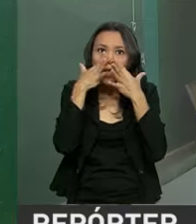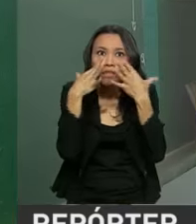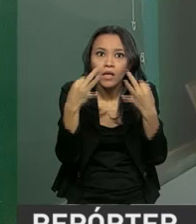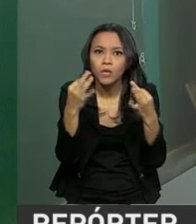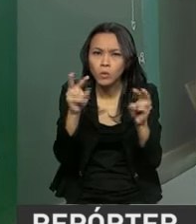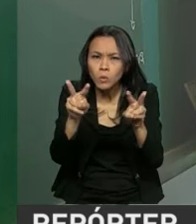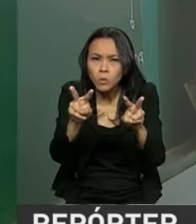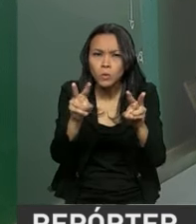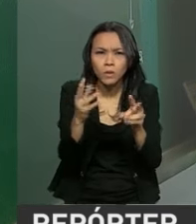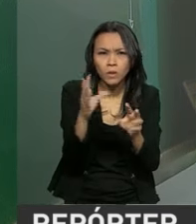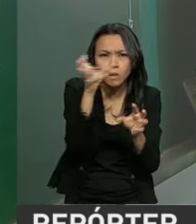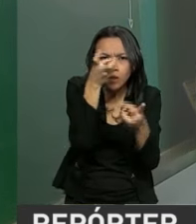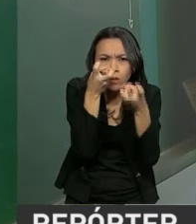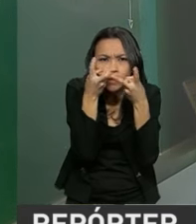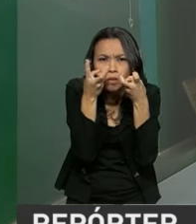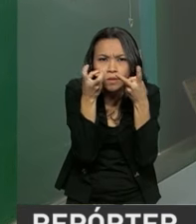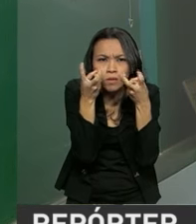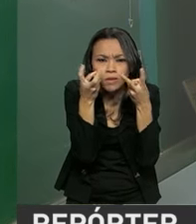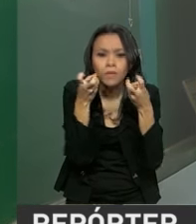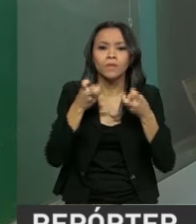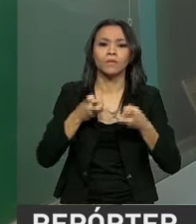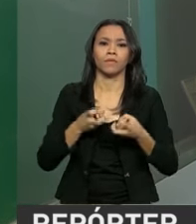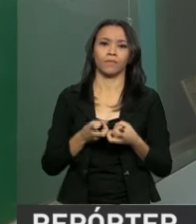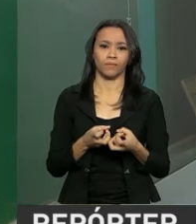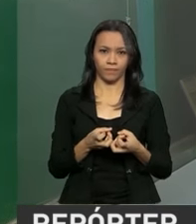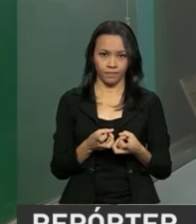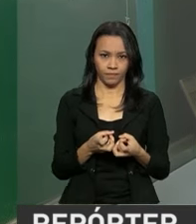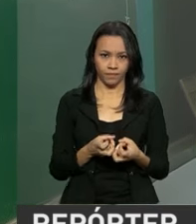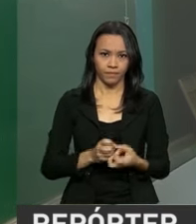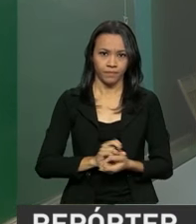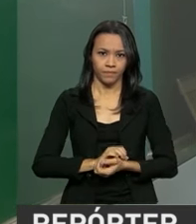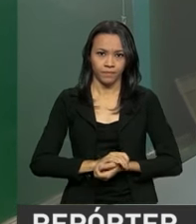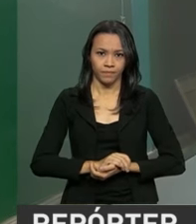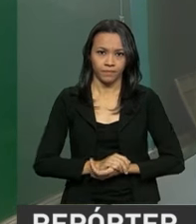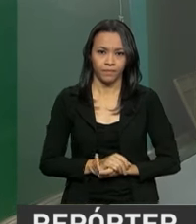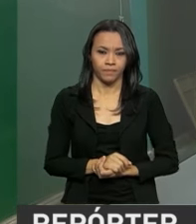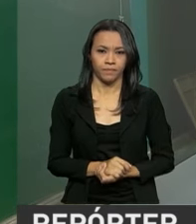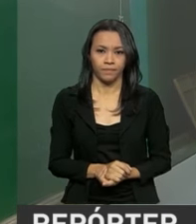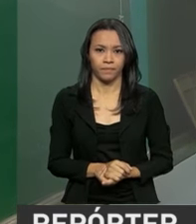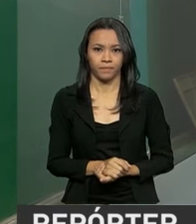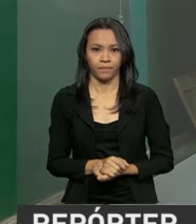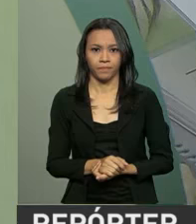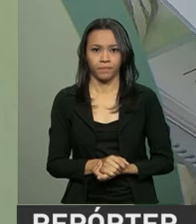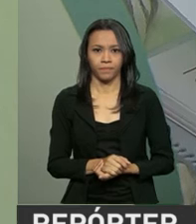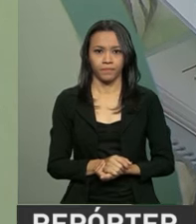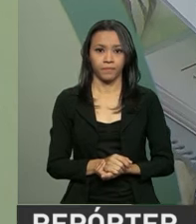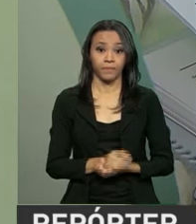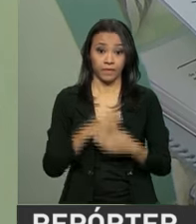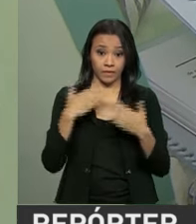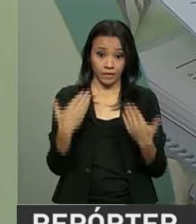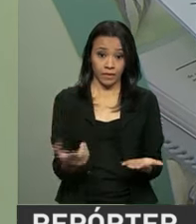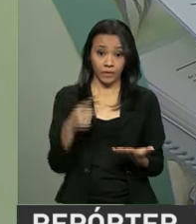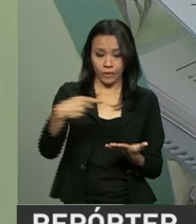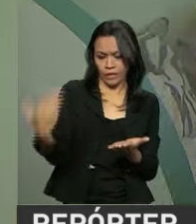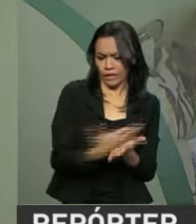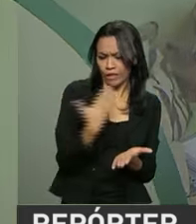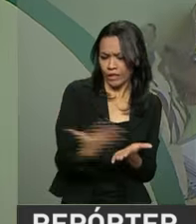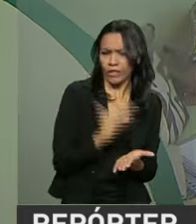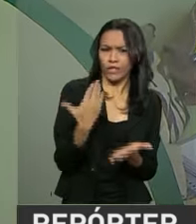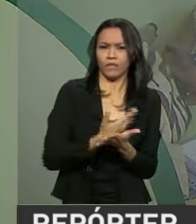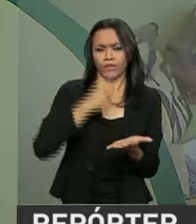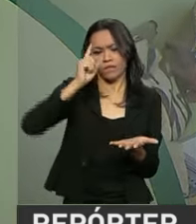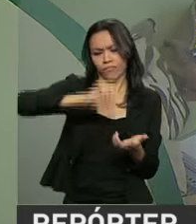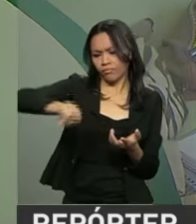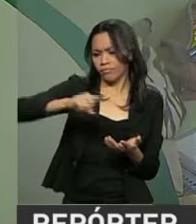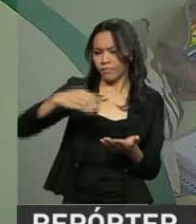atentos. Inicialmente, a proporção de rochas formadas e não degradadas ainda é muito alta. Entre livros e cadernos, na sala